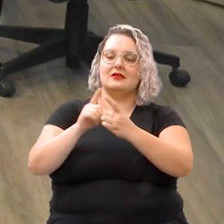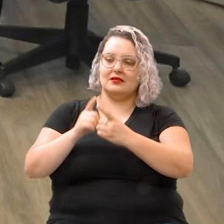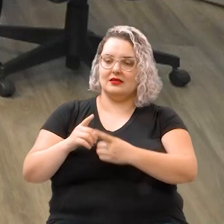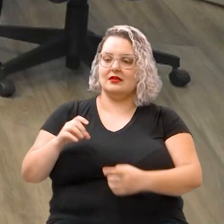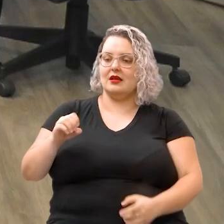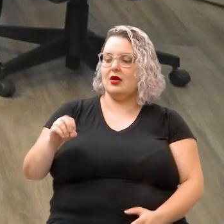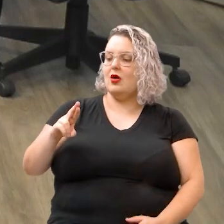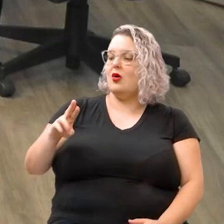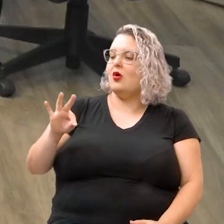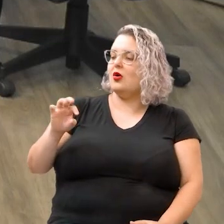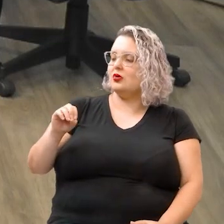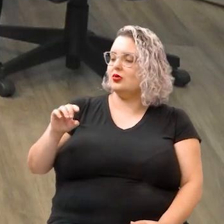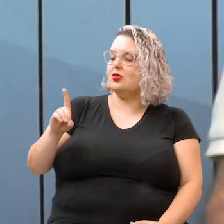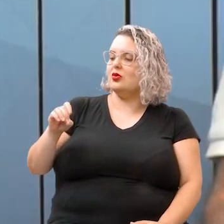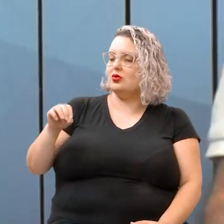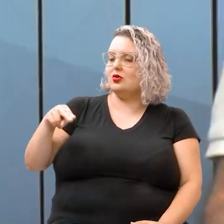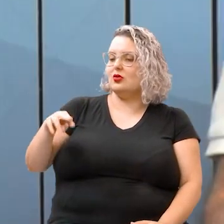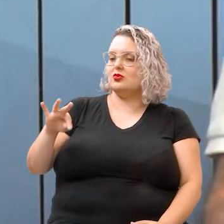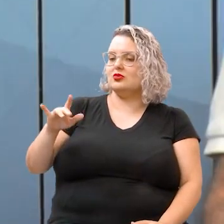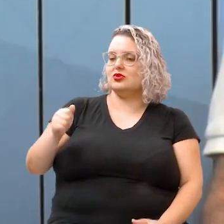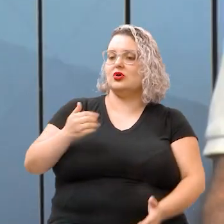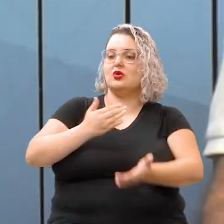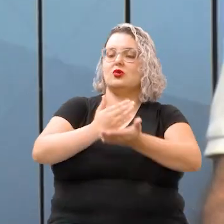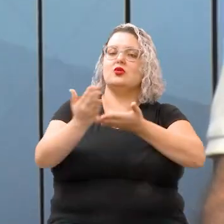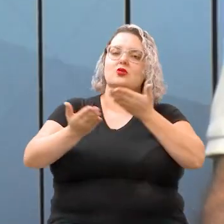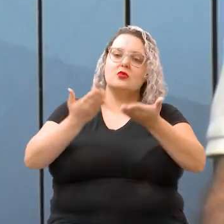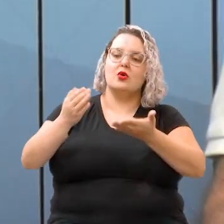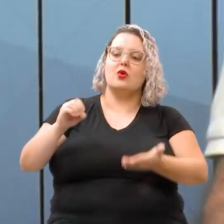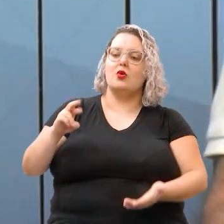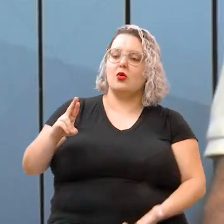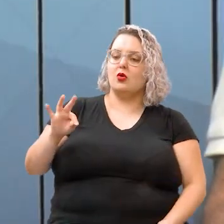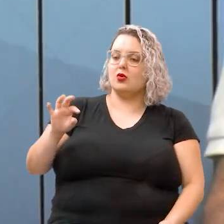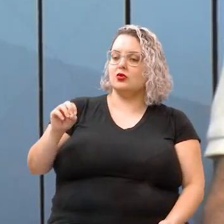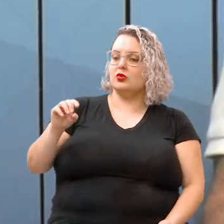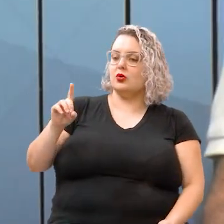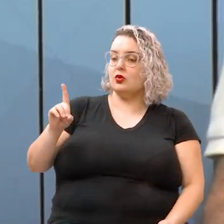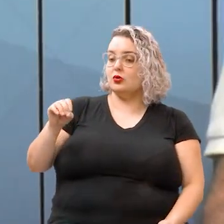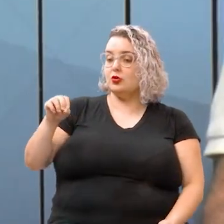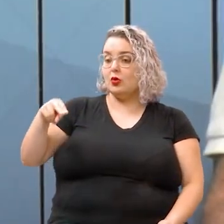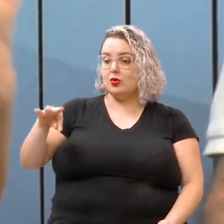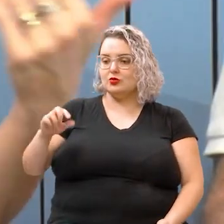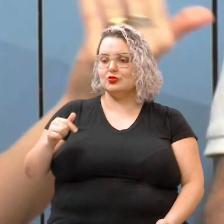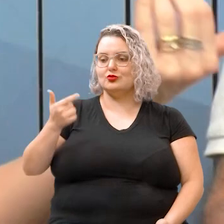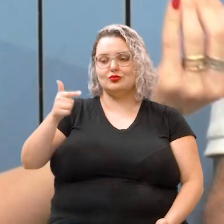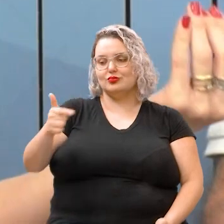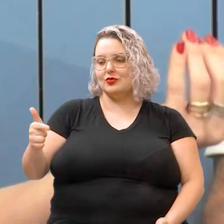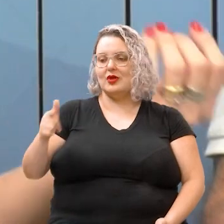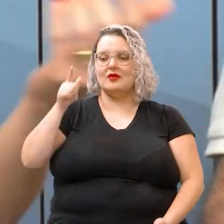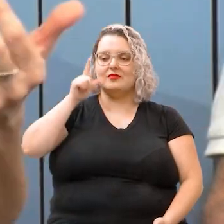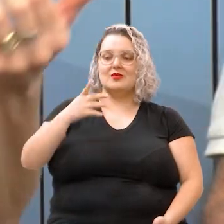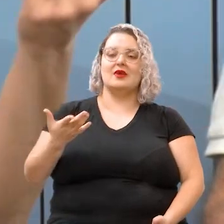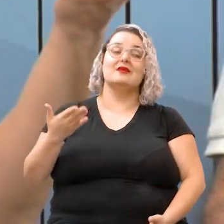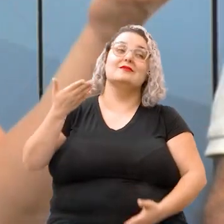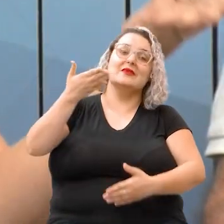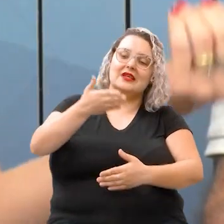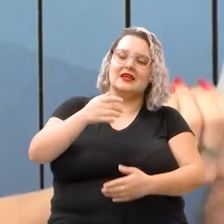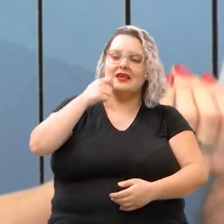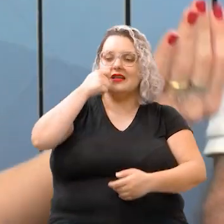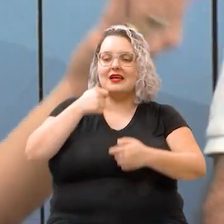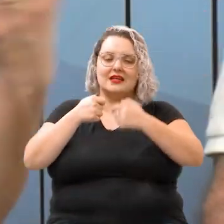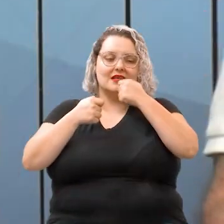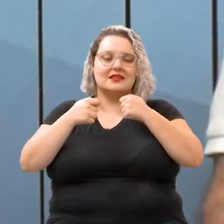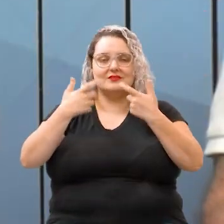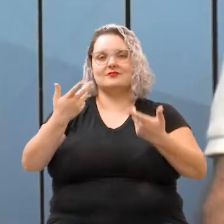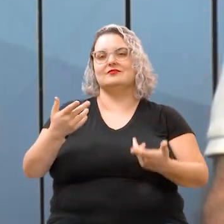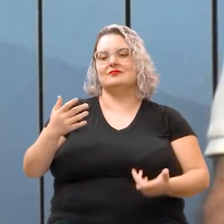a ortodontia. Então, às vezes o paciente começou o tratamento ortodôntico, ele não teve condição de continuar, daí ele vai ali com a gente querendo tirar o